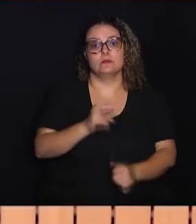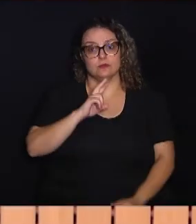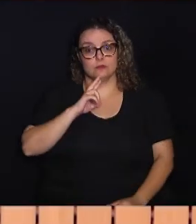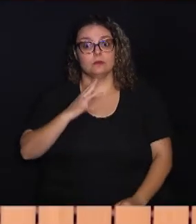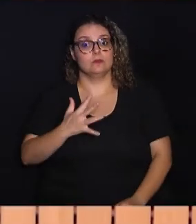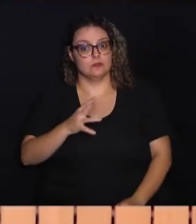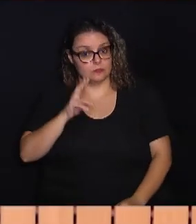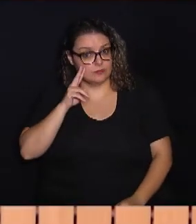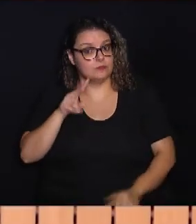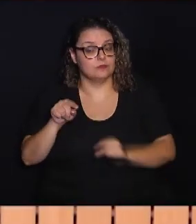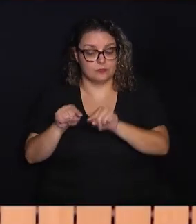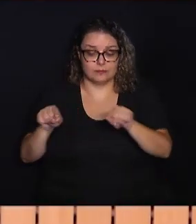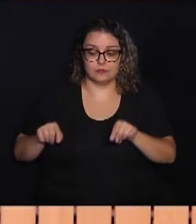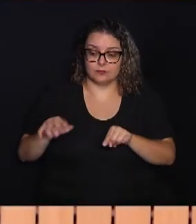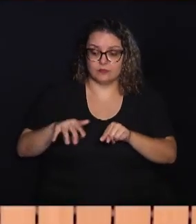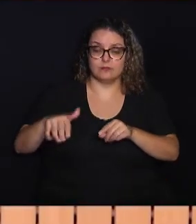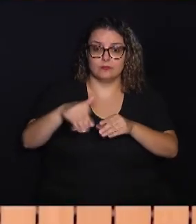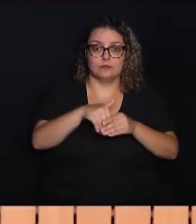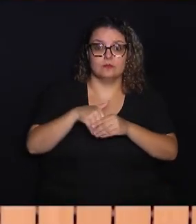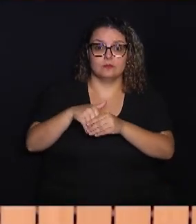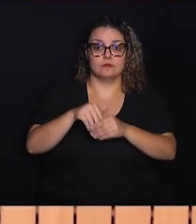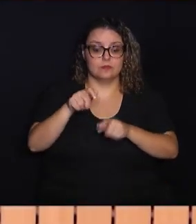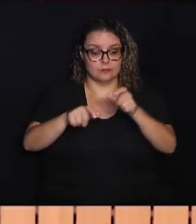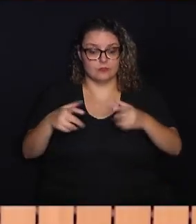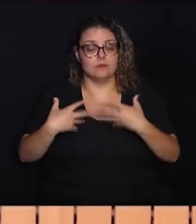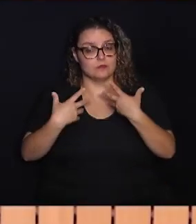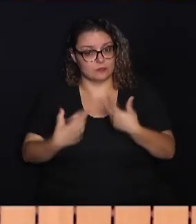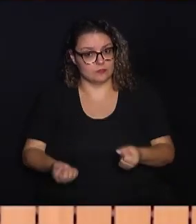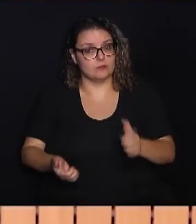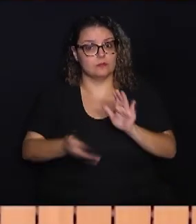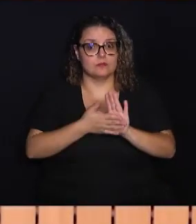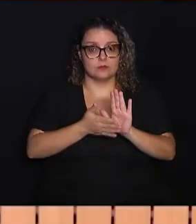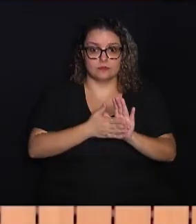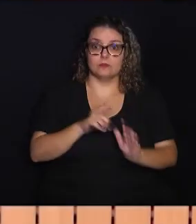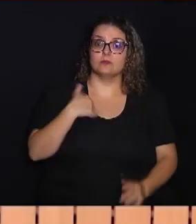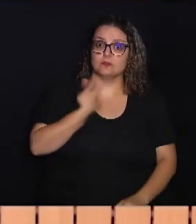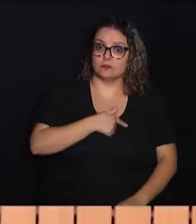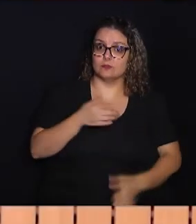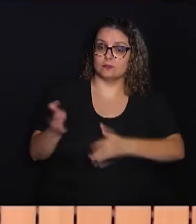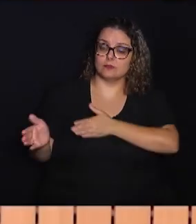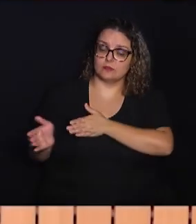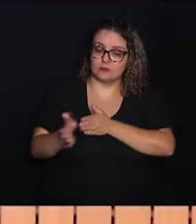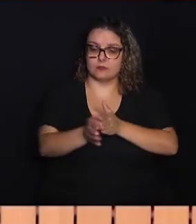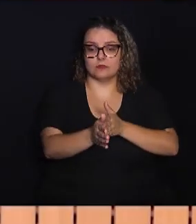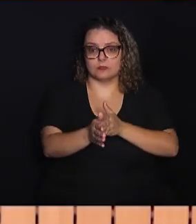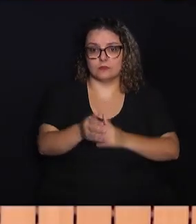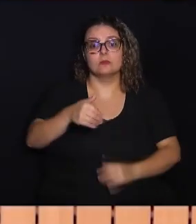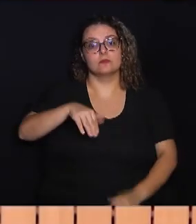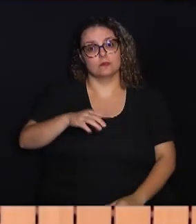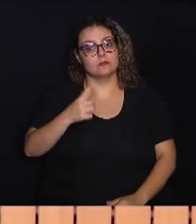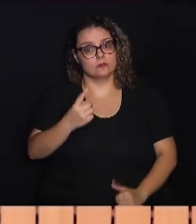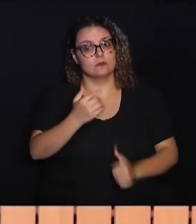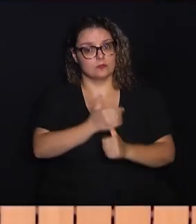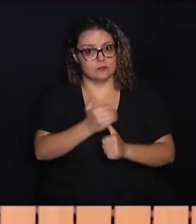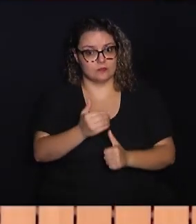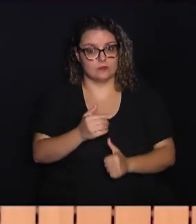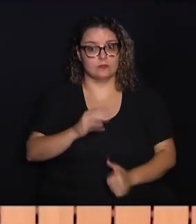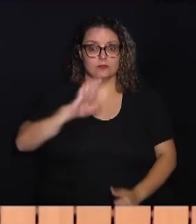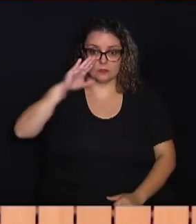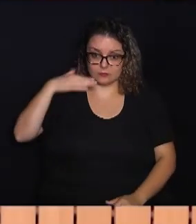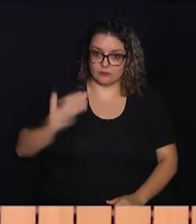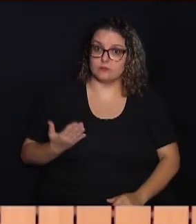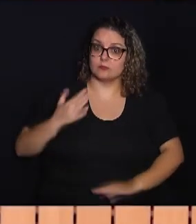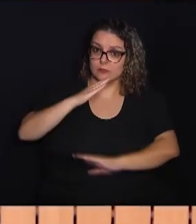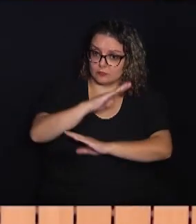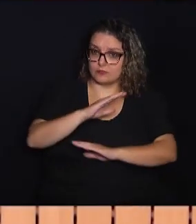visto na urna as pessoas aceitaram nossas propostas e me conduziram a mais um mandato nessa honrada casa